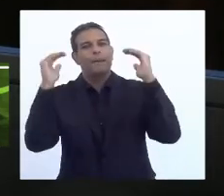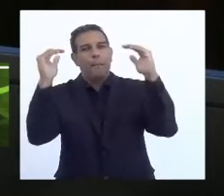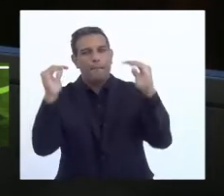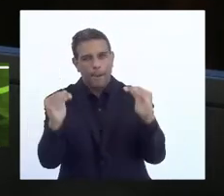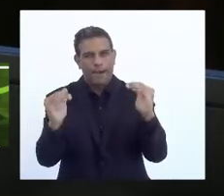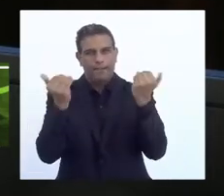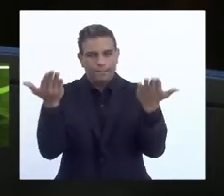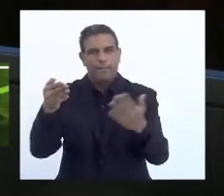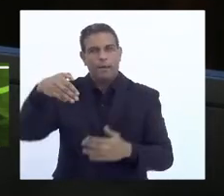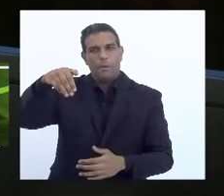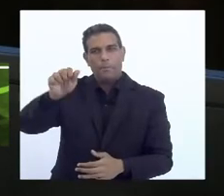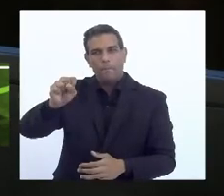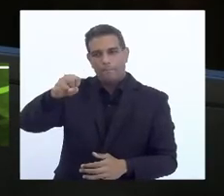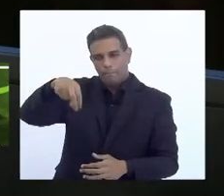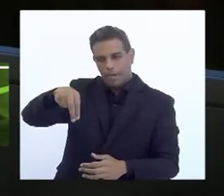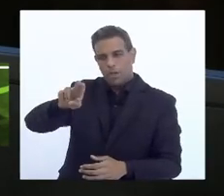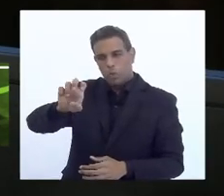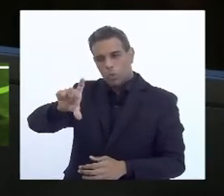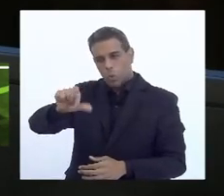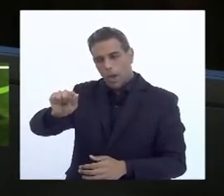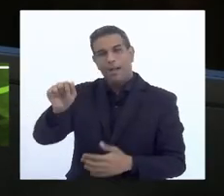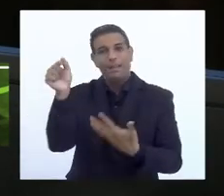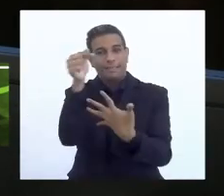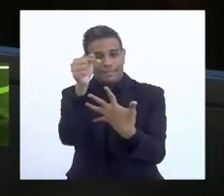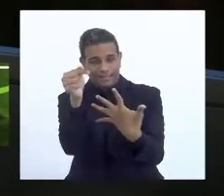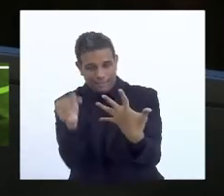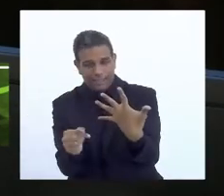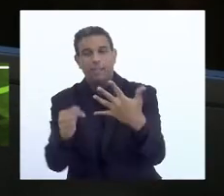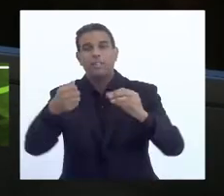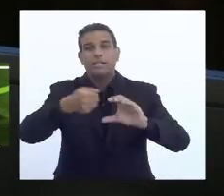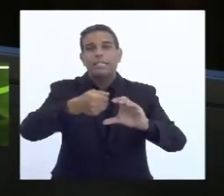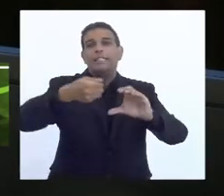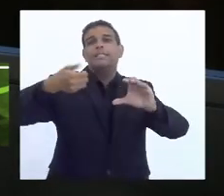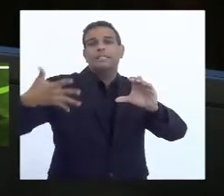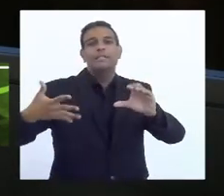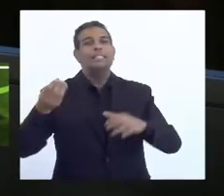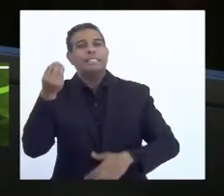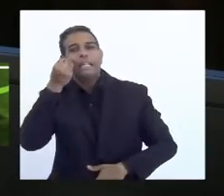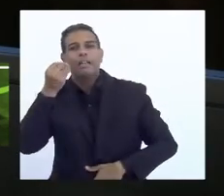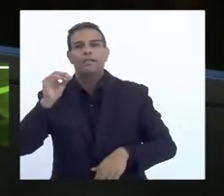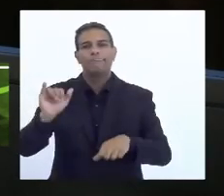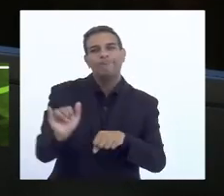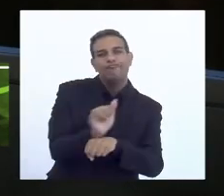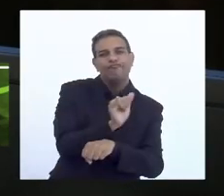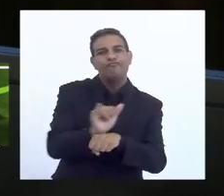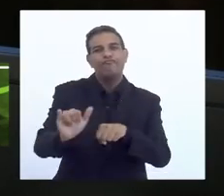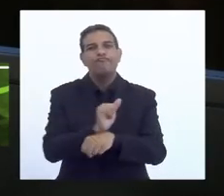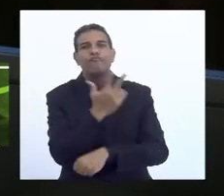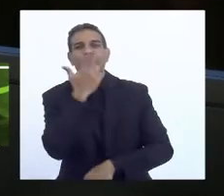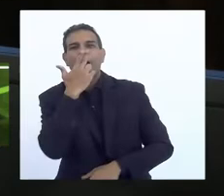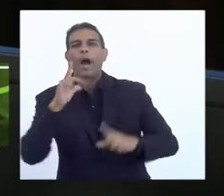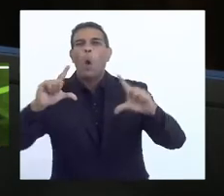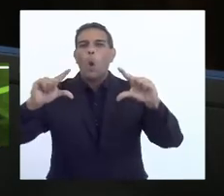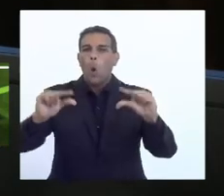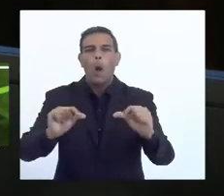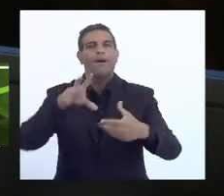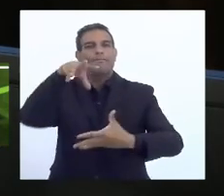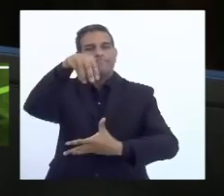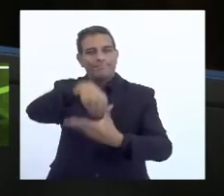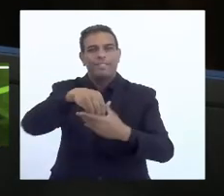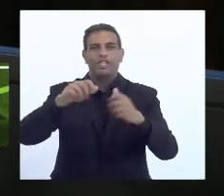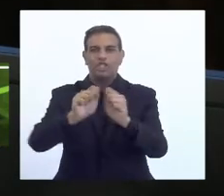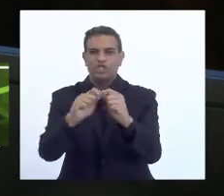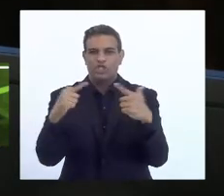querida Manuela Dávila, que ela apresentou 5 características que tentam nos desqualificar dentro dessas